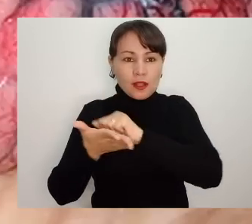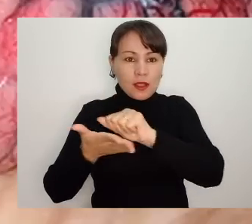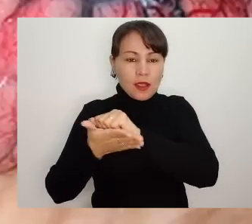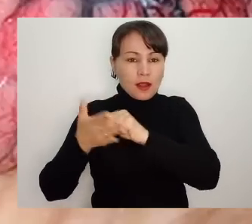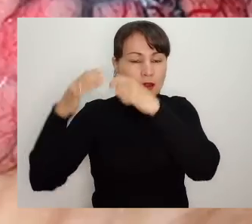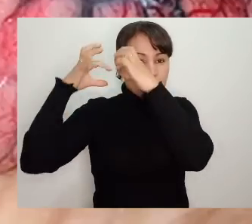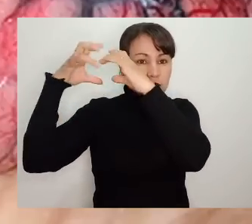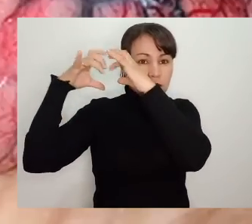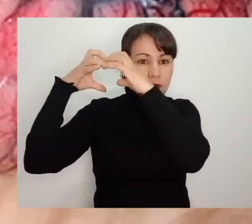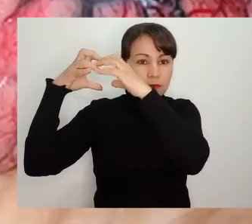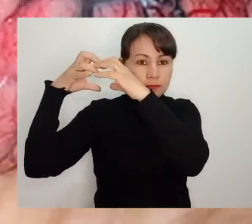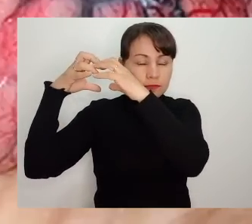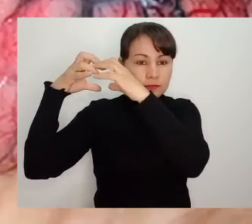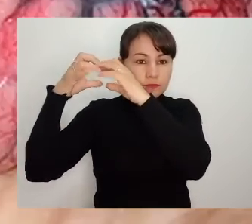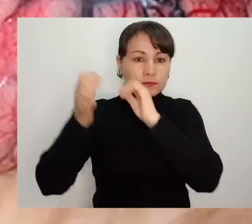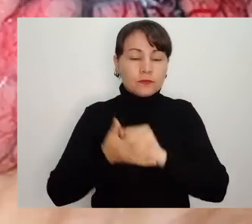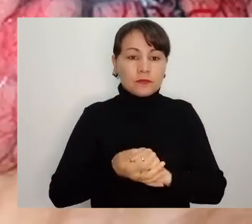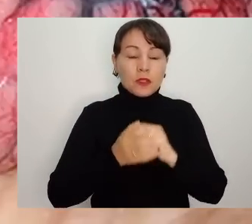região encefálica.